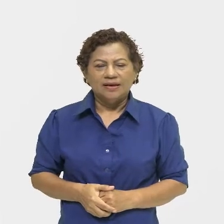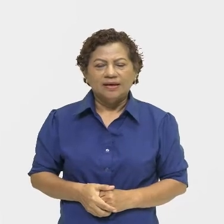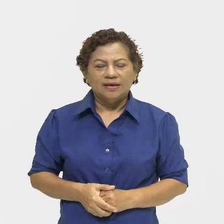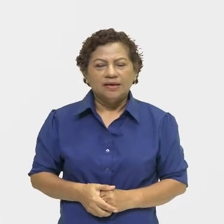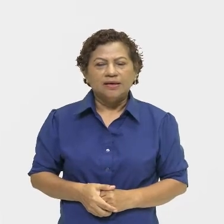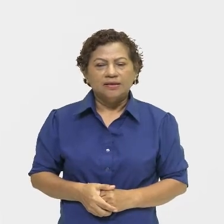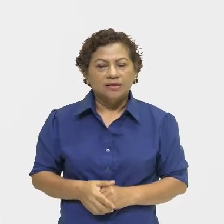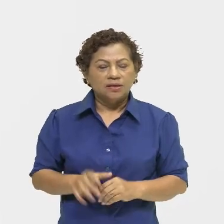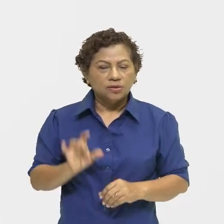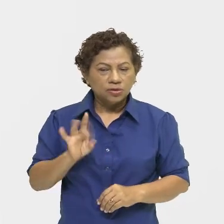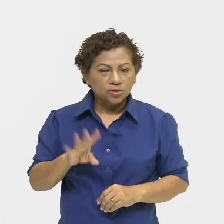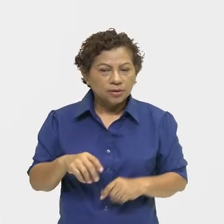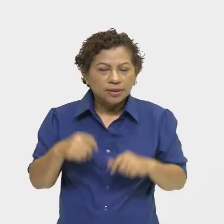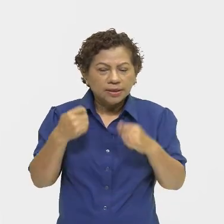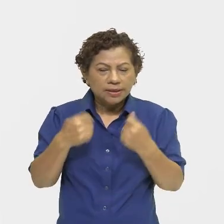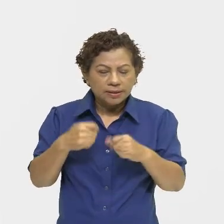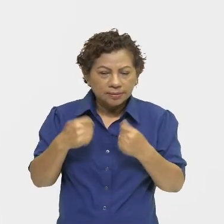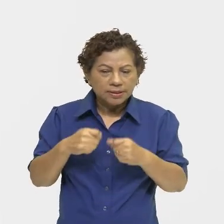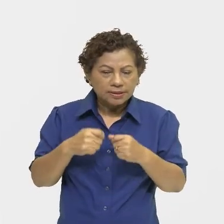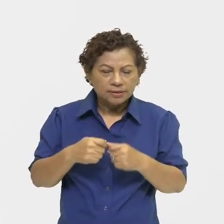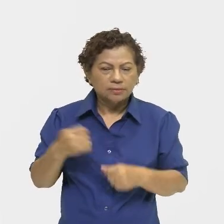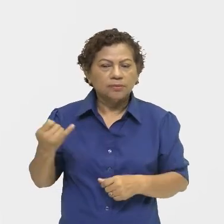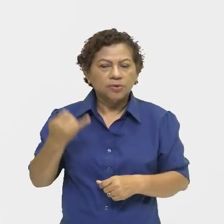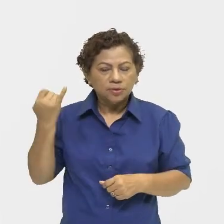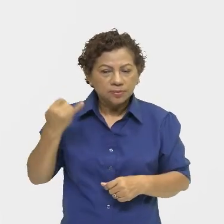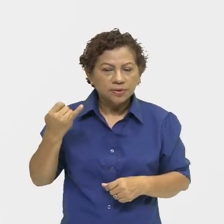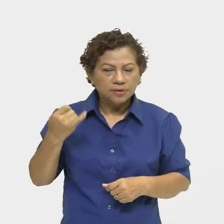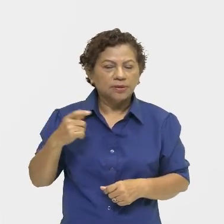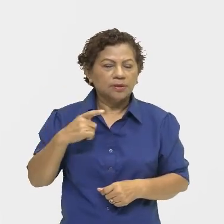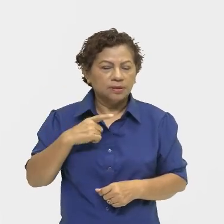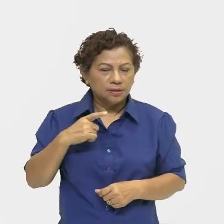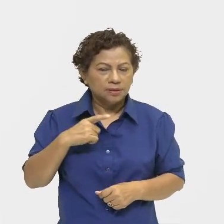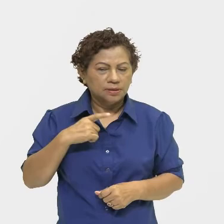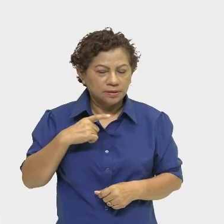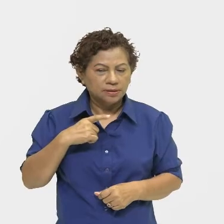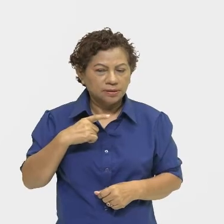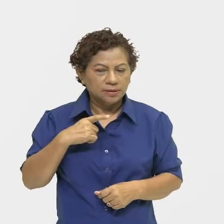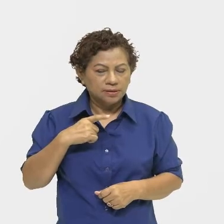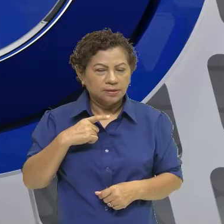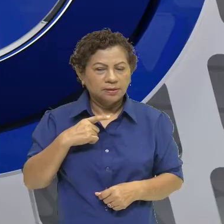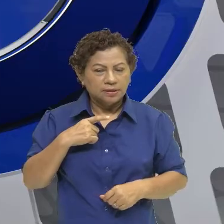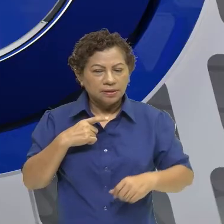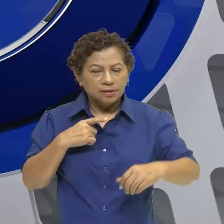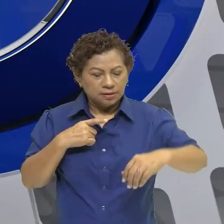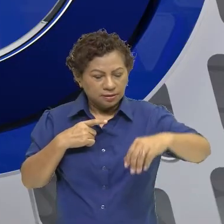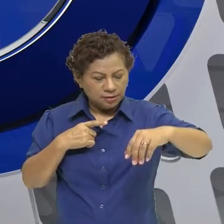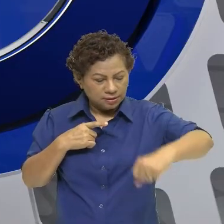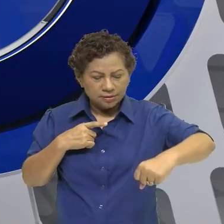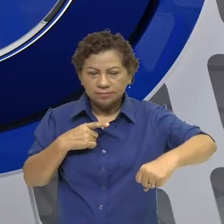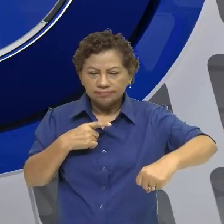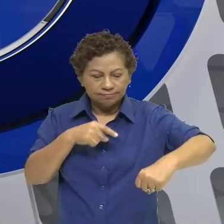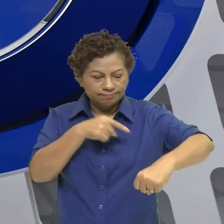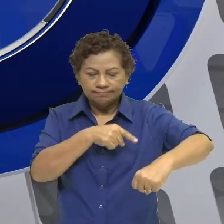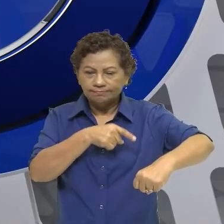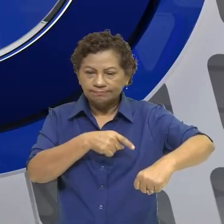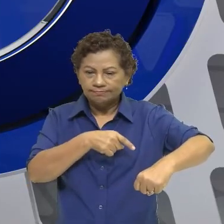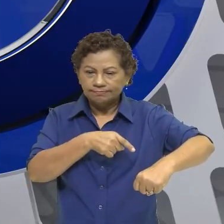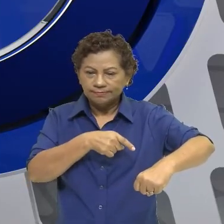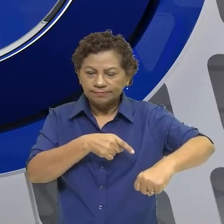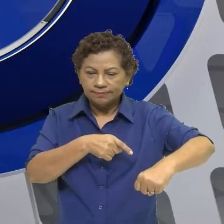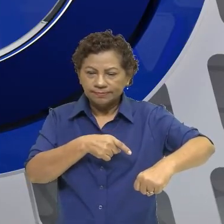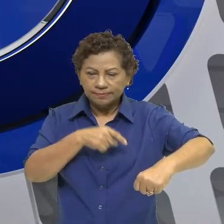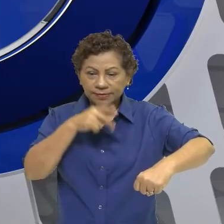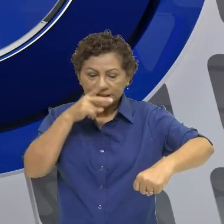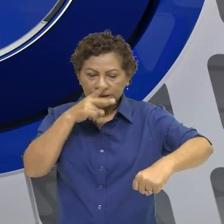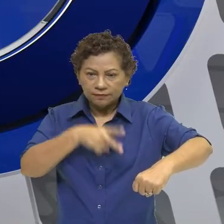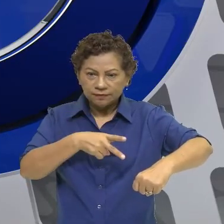que ela tem uma técnica de quando a pessoa segura esse instrumento por dentro. Dependendo da pressão que a pessoa coloca